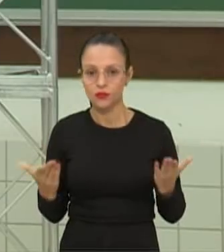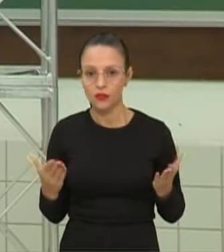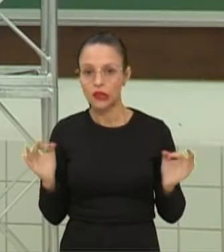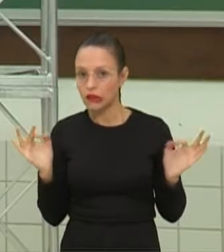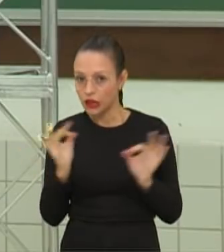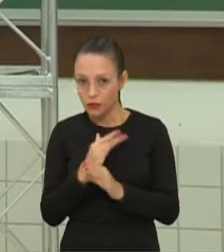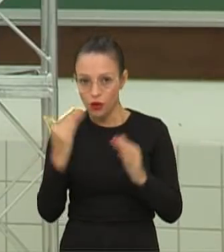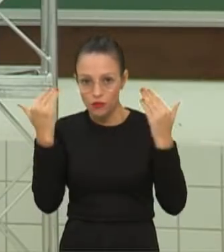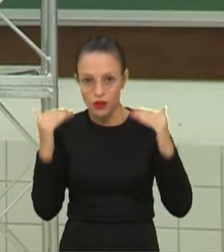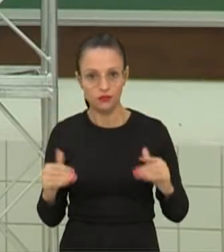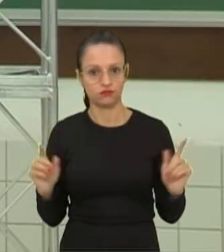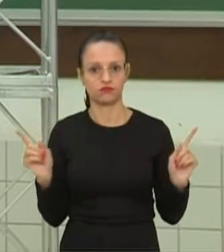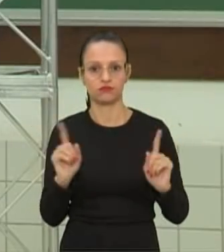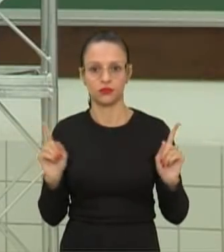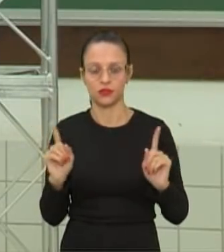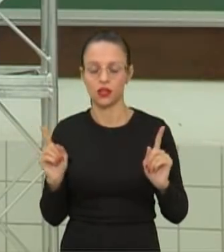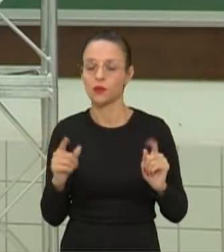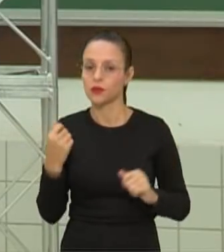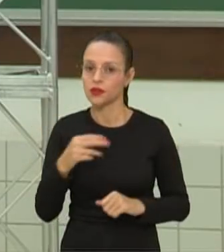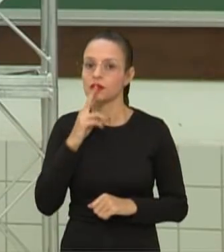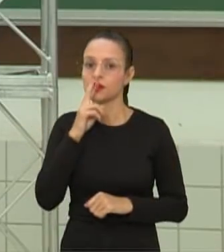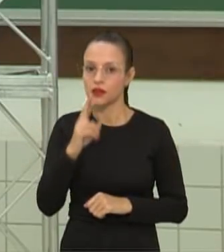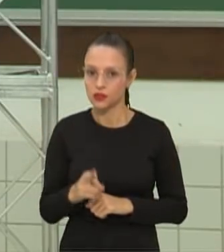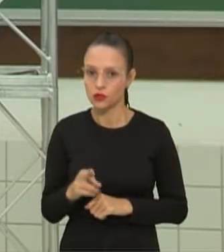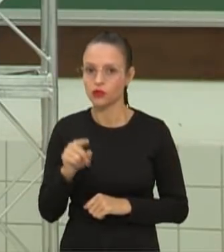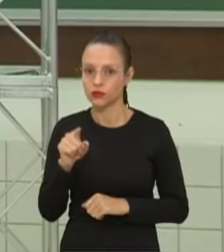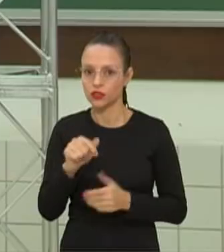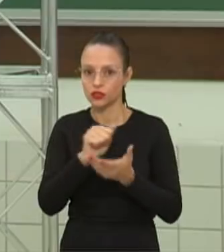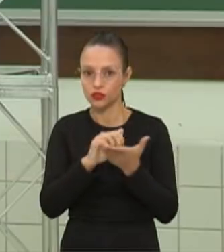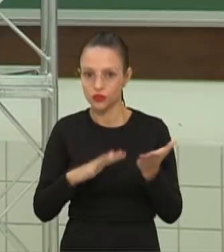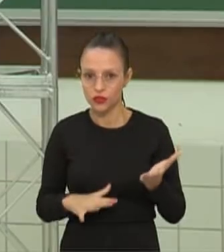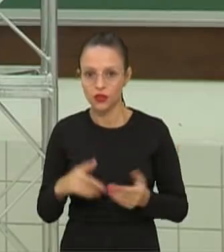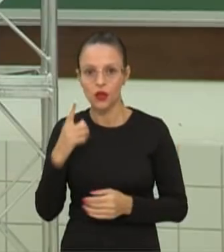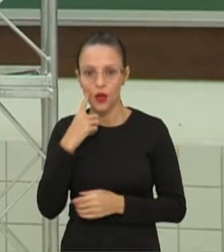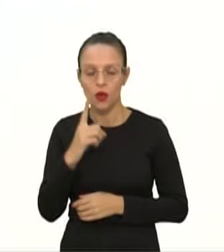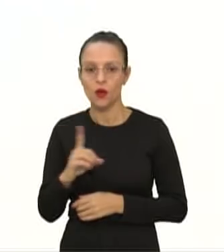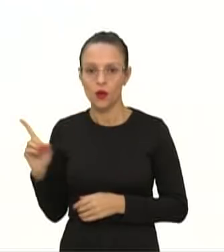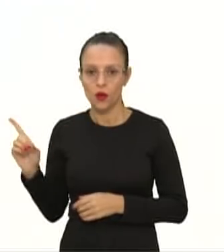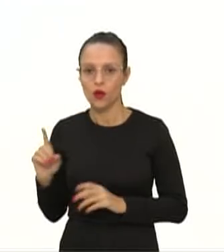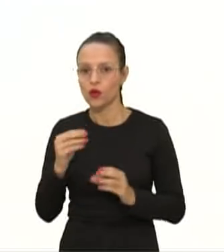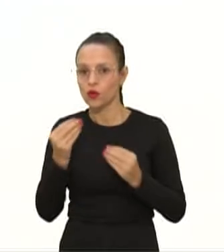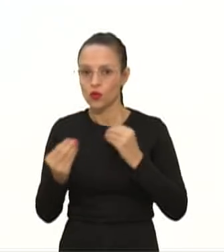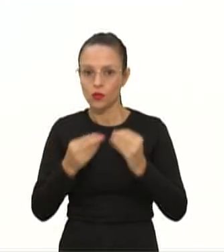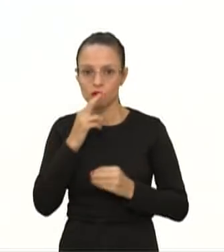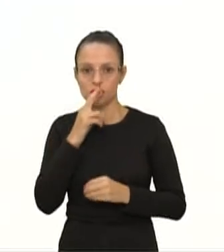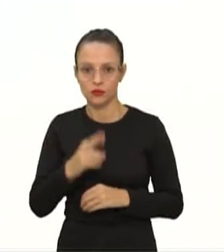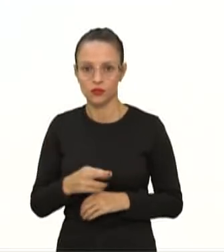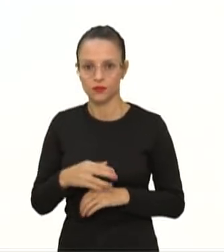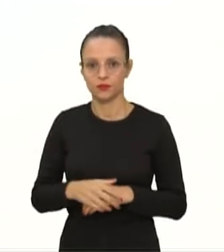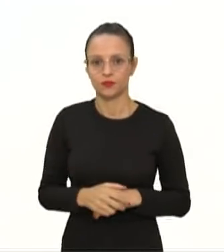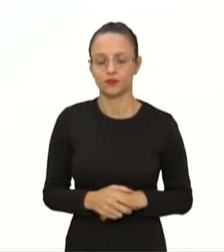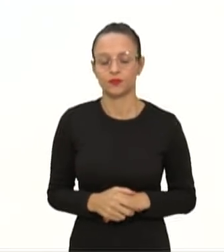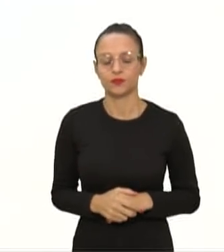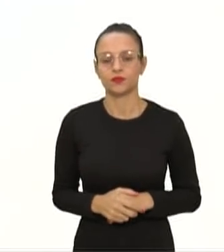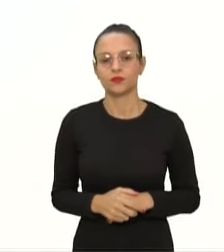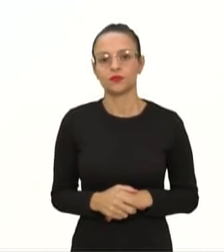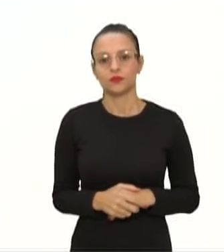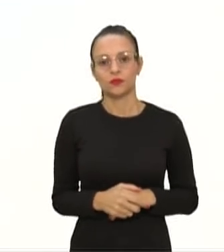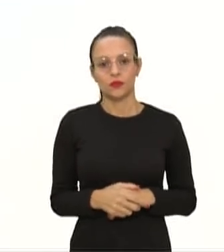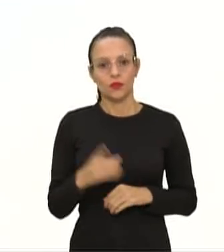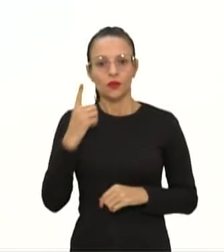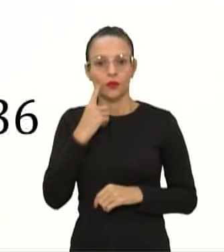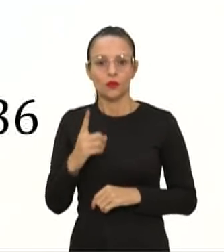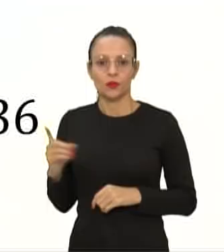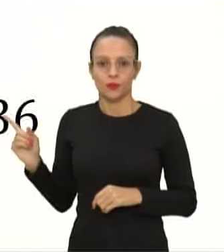acabou o problema? Não, porque eu tenho que responder a situação problema. Então dá uma olhadinha comigo como é que fica essa resposta. Olha